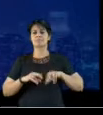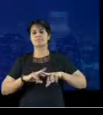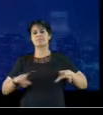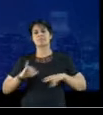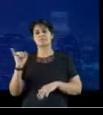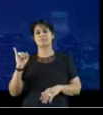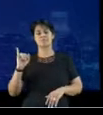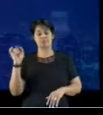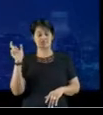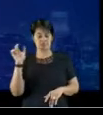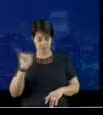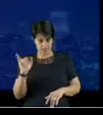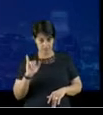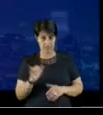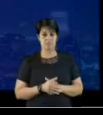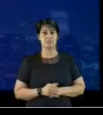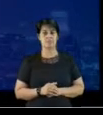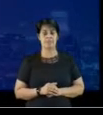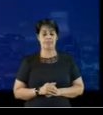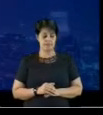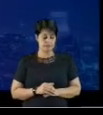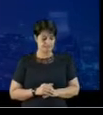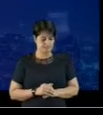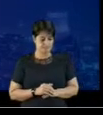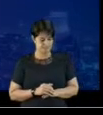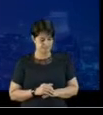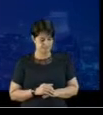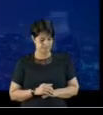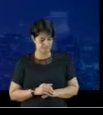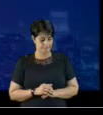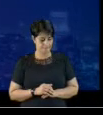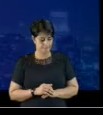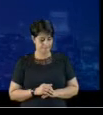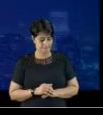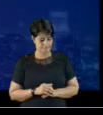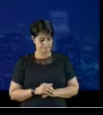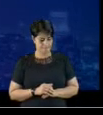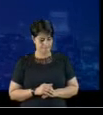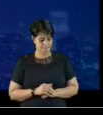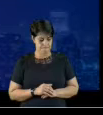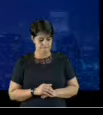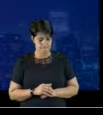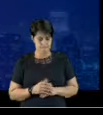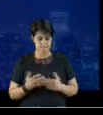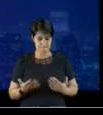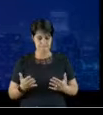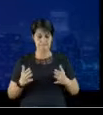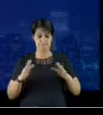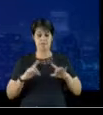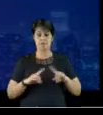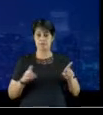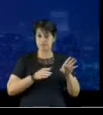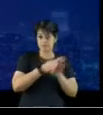lá. Infelizmente, tal recomendação foi rejeitada pela maioria dos